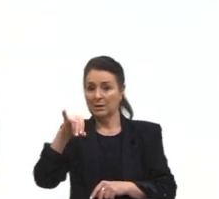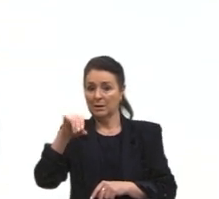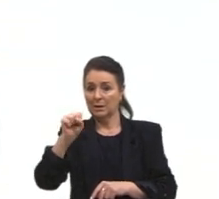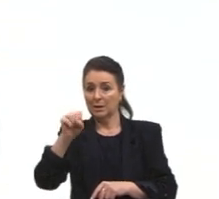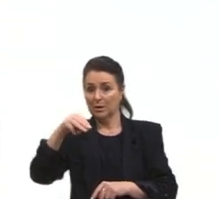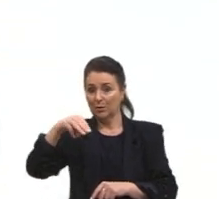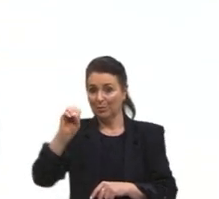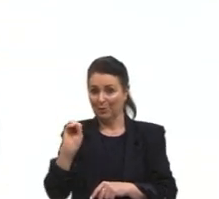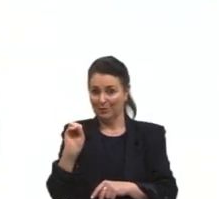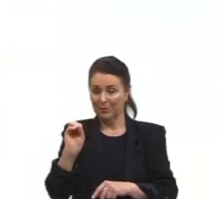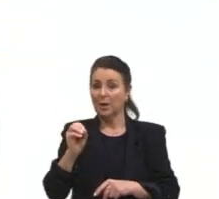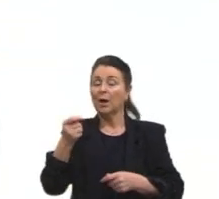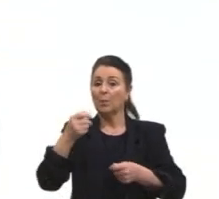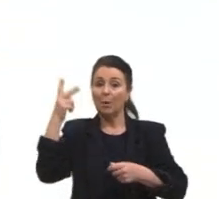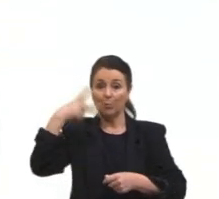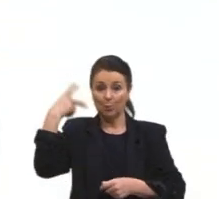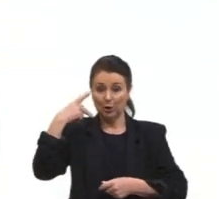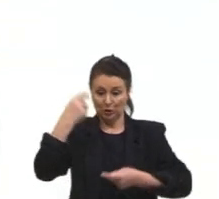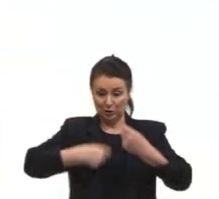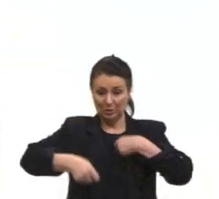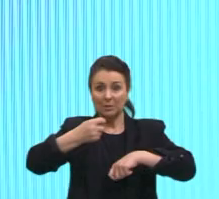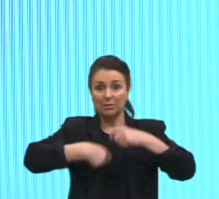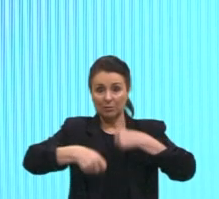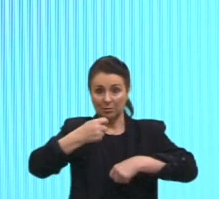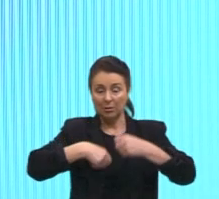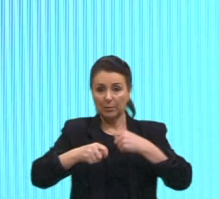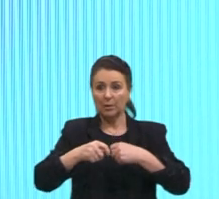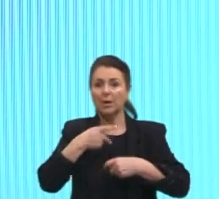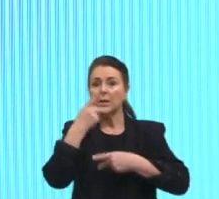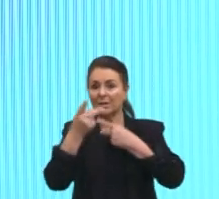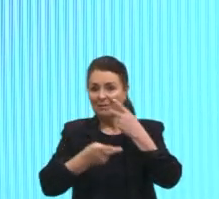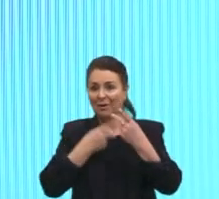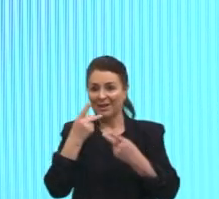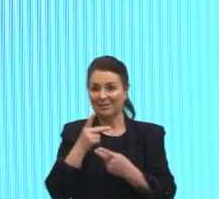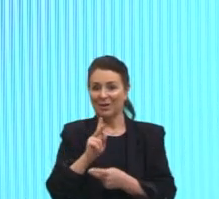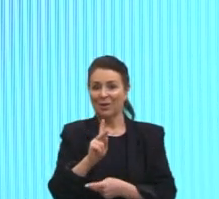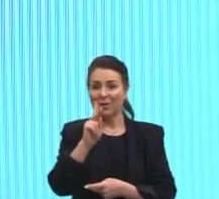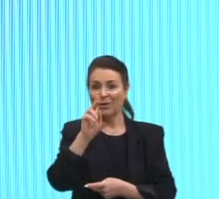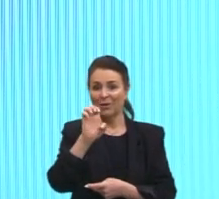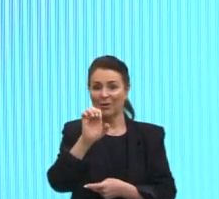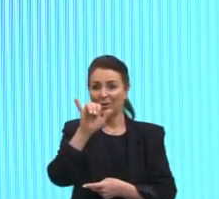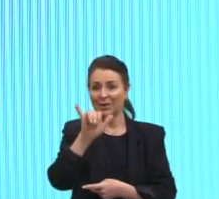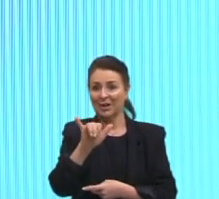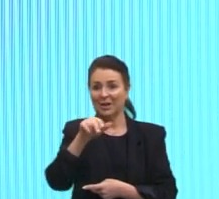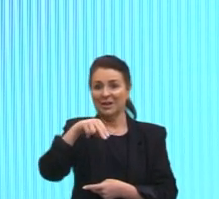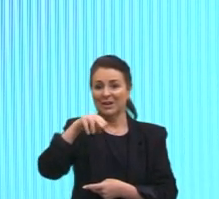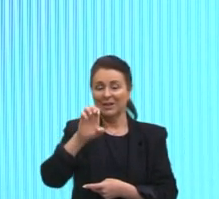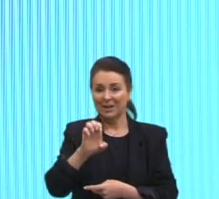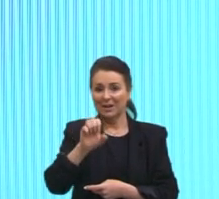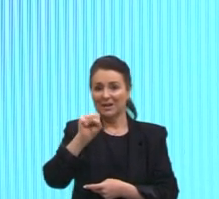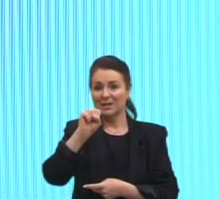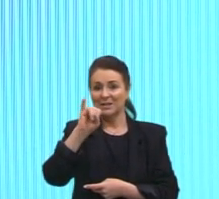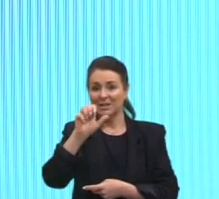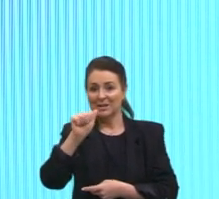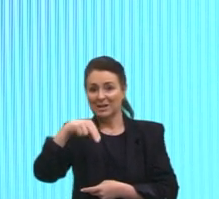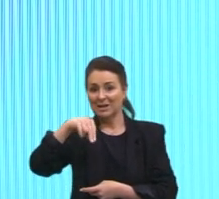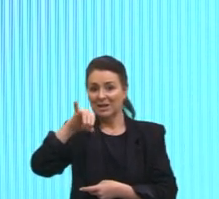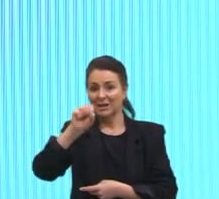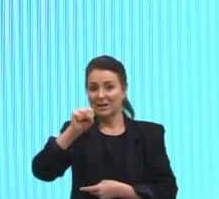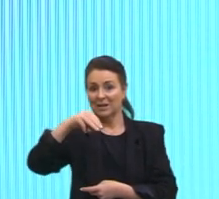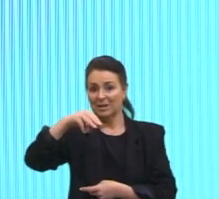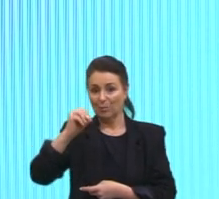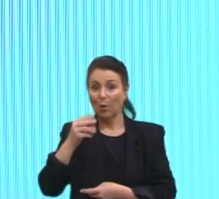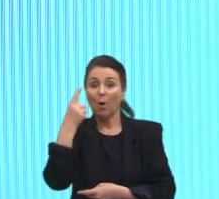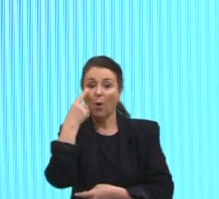é mesmo falando sobre ele né sobre esses bem-estar social olha aí ó tá mostrando para vocês a QR Code vai lá e dá uma lida